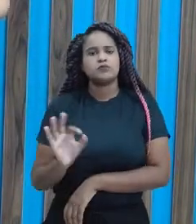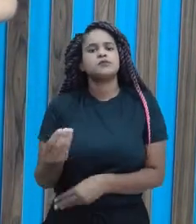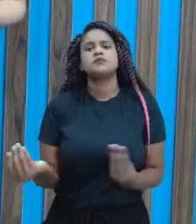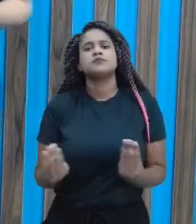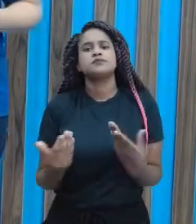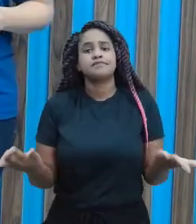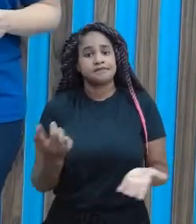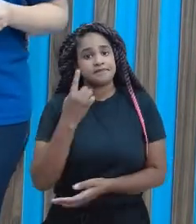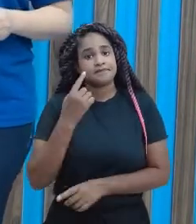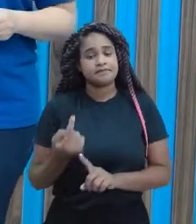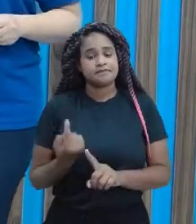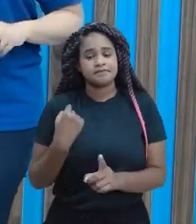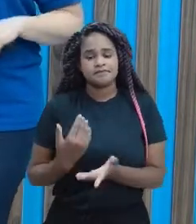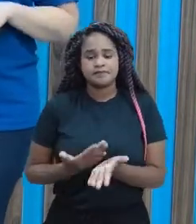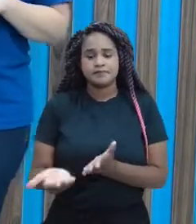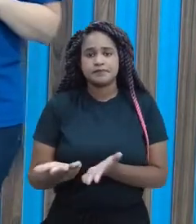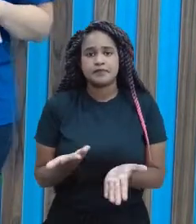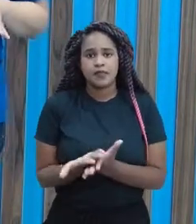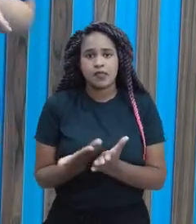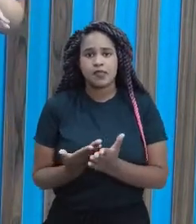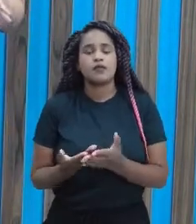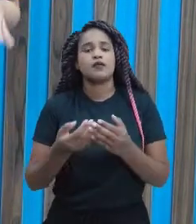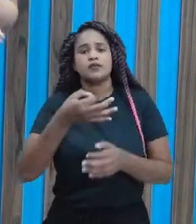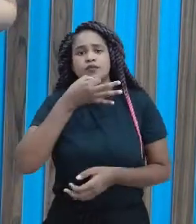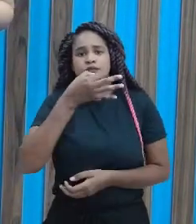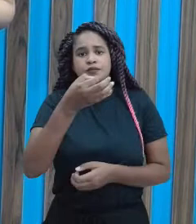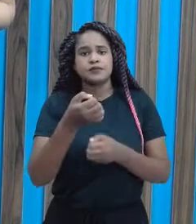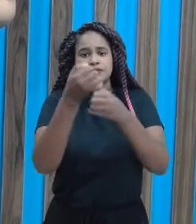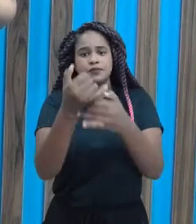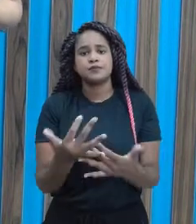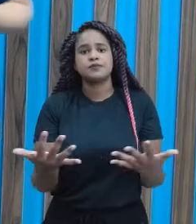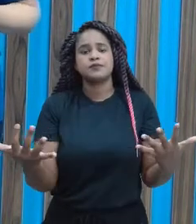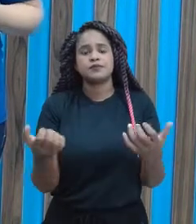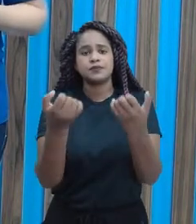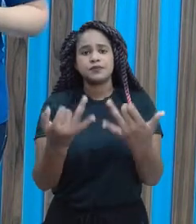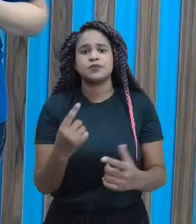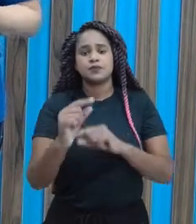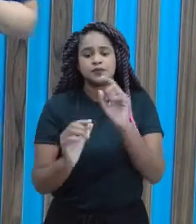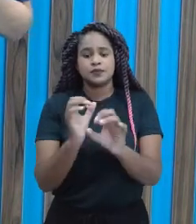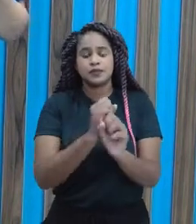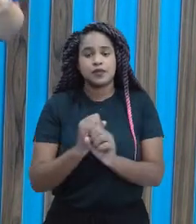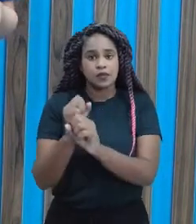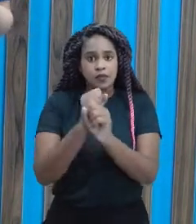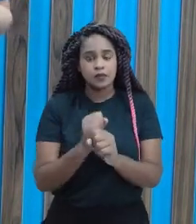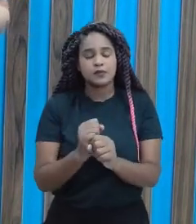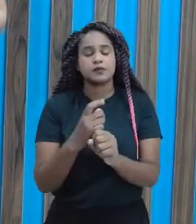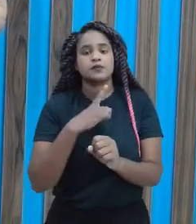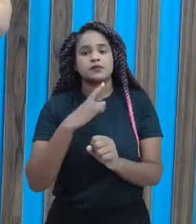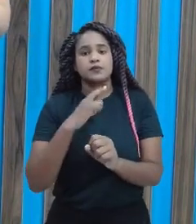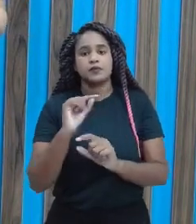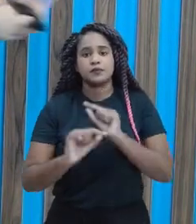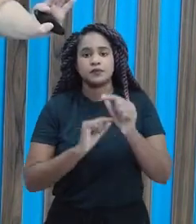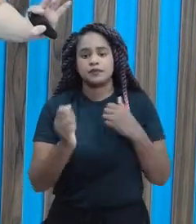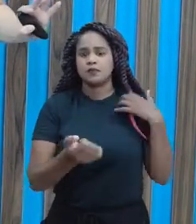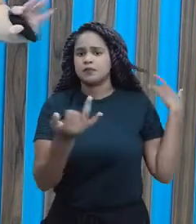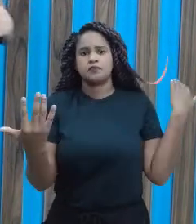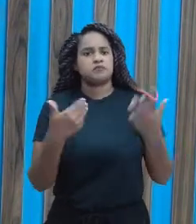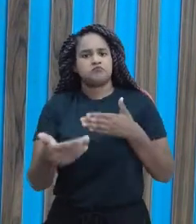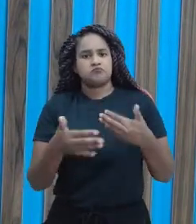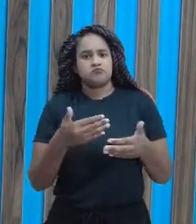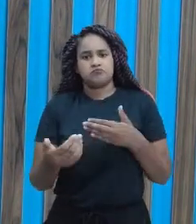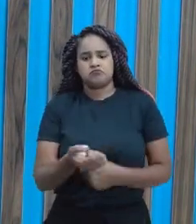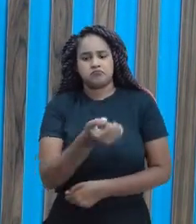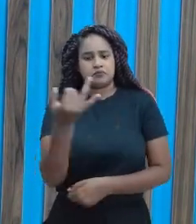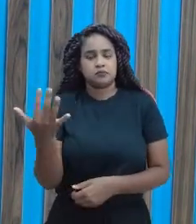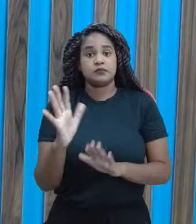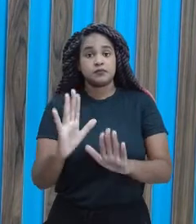vê, desde o começo da aula, a gente comentou que a porcentagem é um cálculo feito em uma quantidade, que foi uma quantidade qualquer, tá? Que